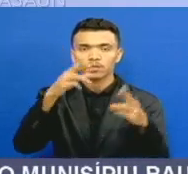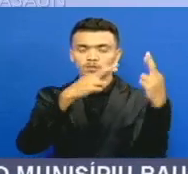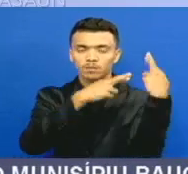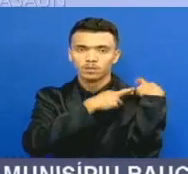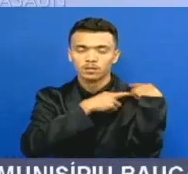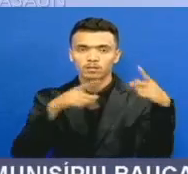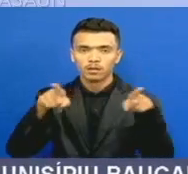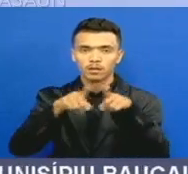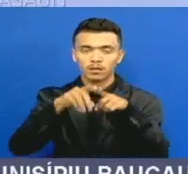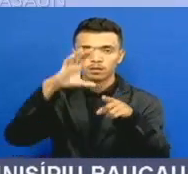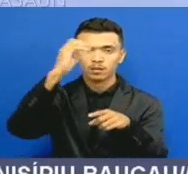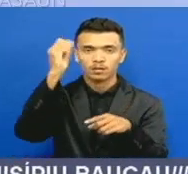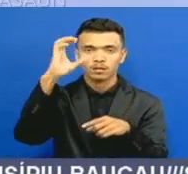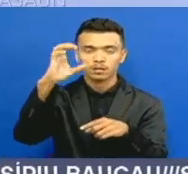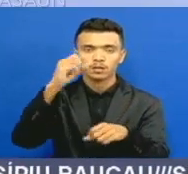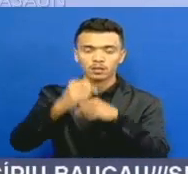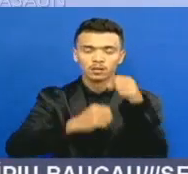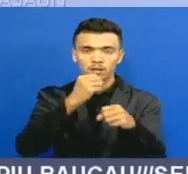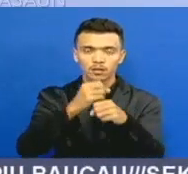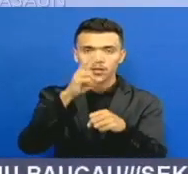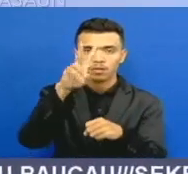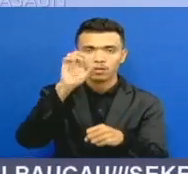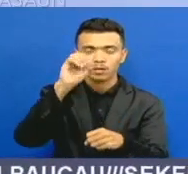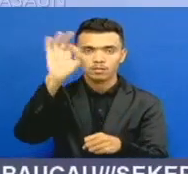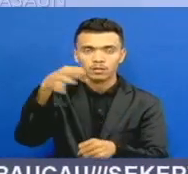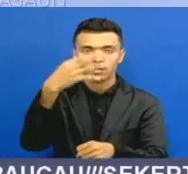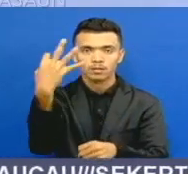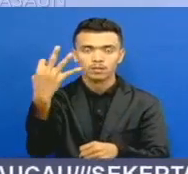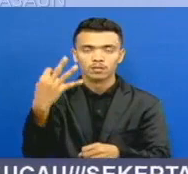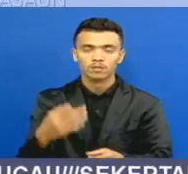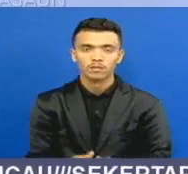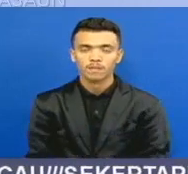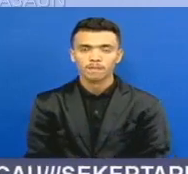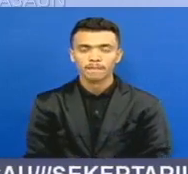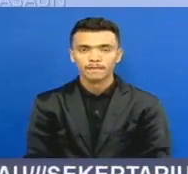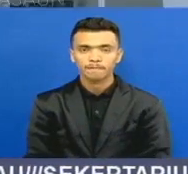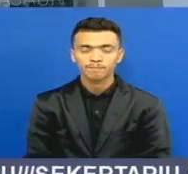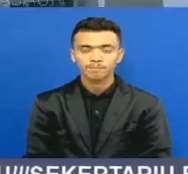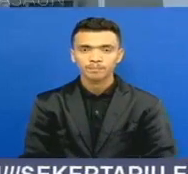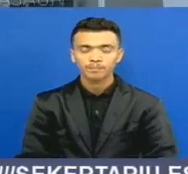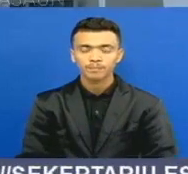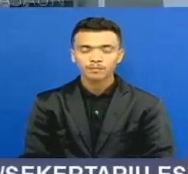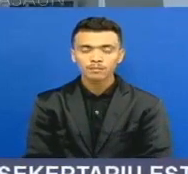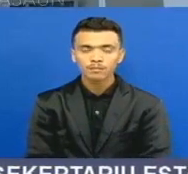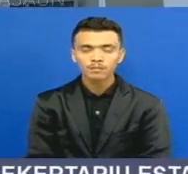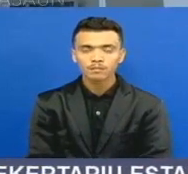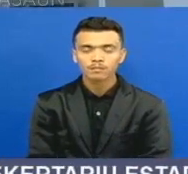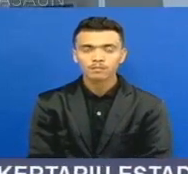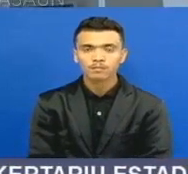cargo nudar comissário CAC e retinan rihundrua Sanulu Racing Sia. Laurindo Razahaba, Agostino